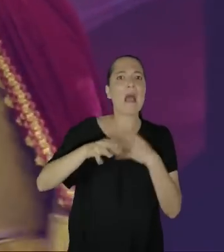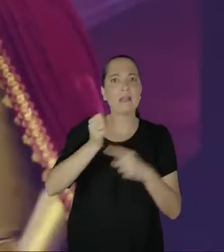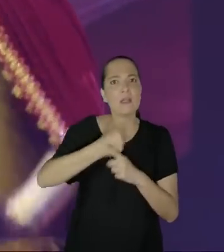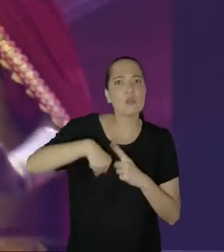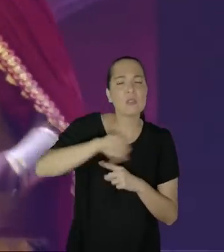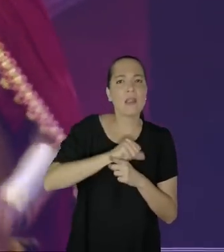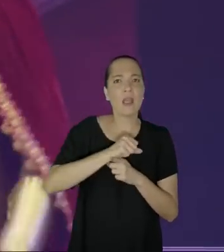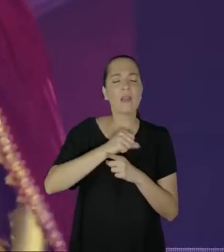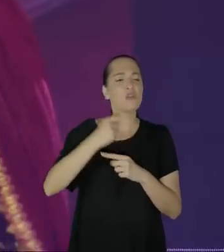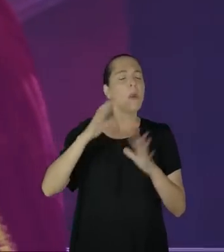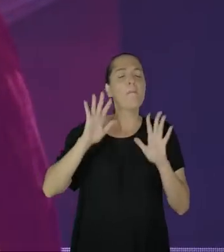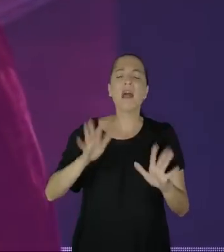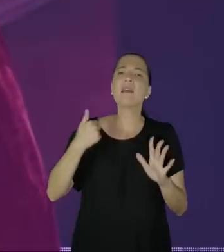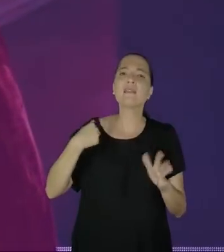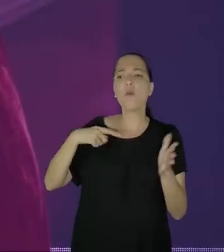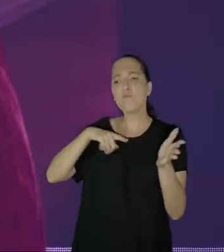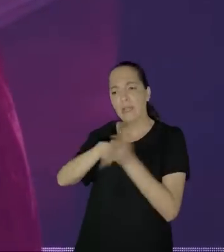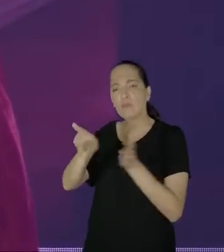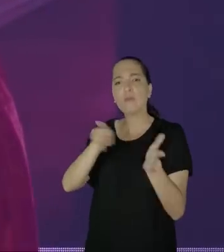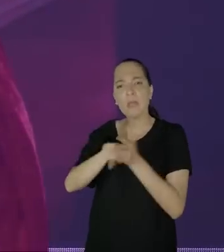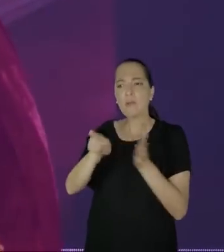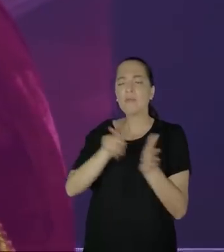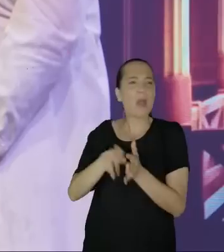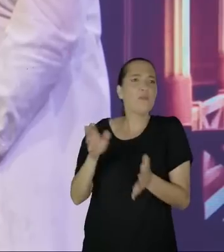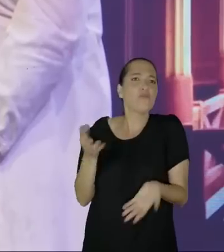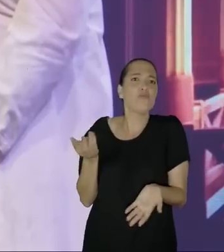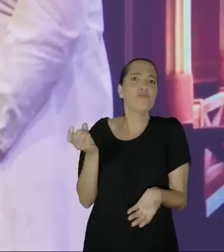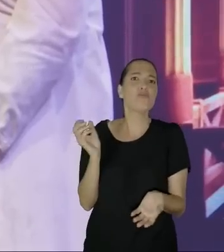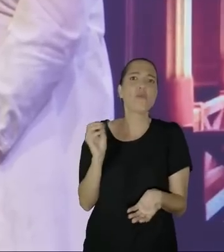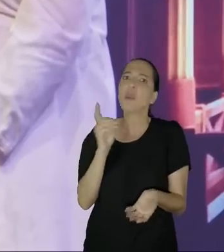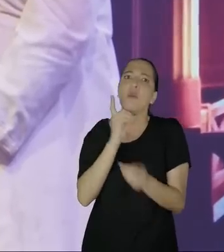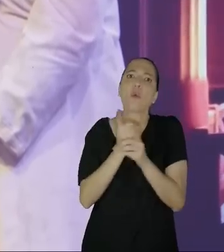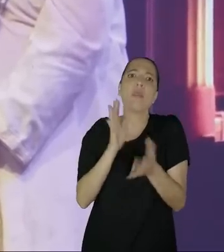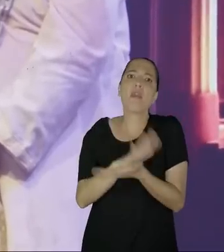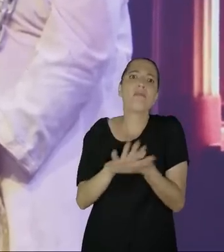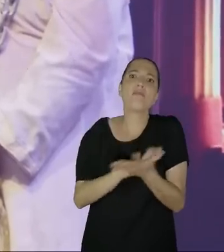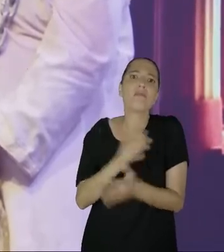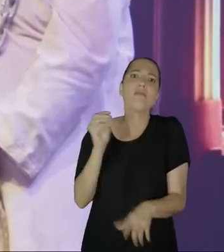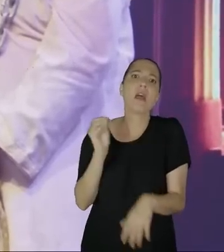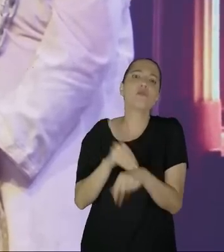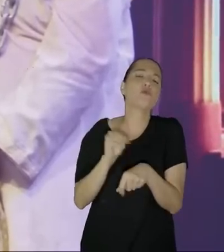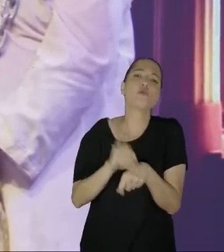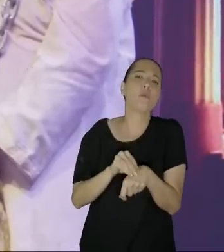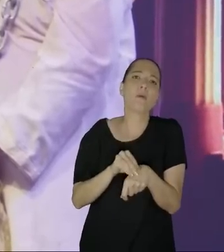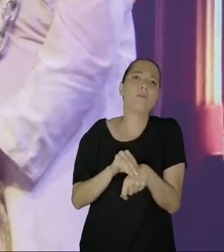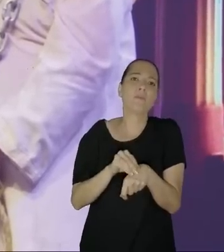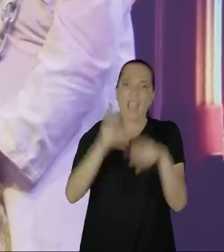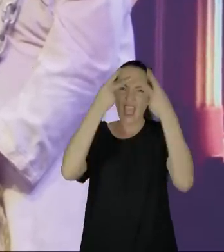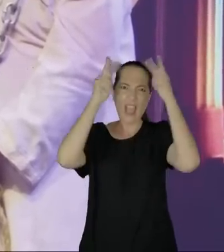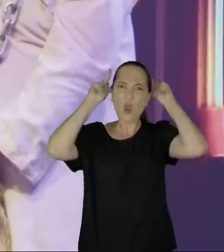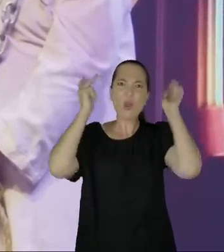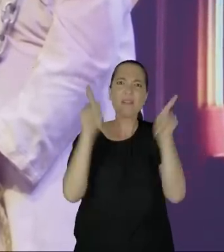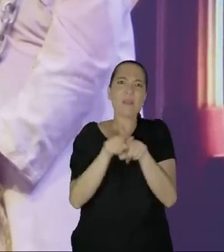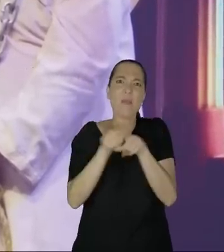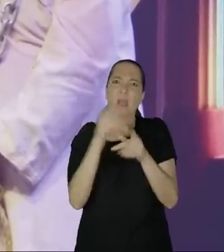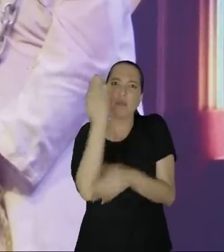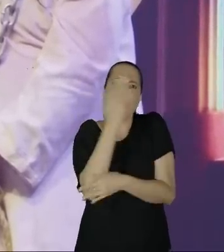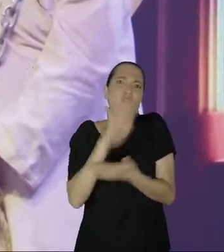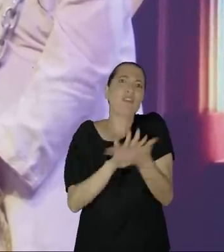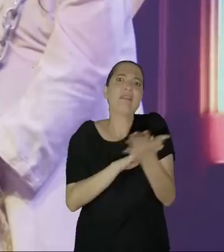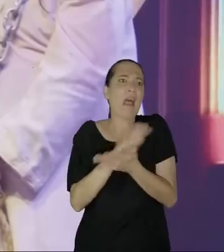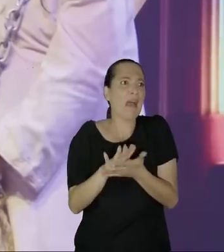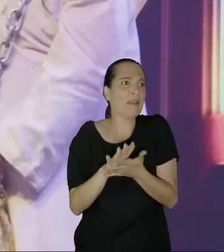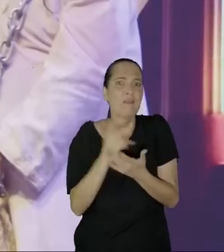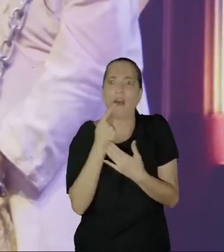presença e não encontrei culpa alguma dos crimes do que acusais. Nem mesmo Herodes viu algo contra ele que mereça a